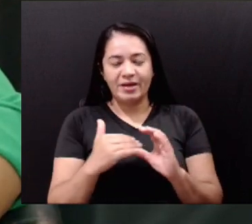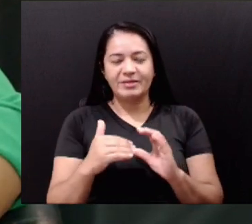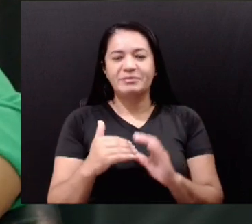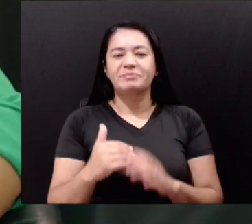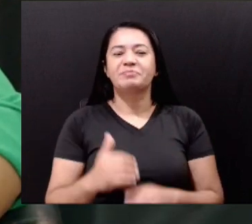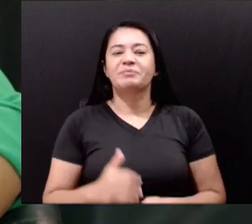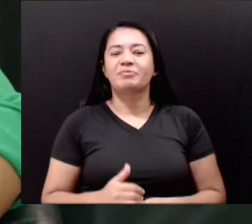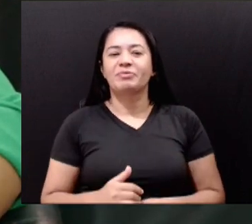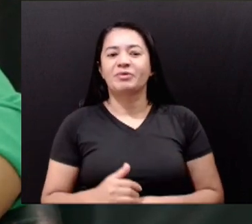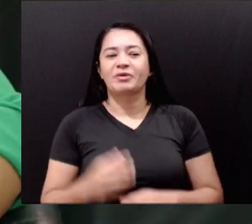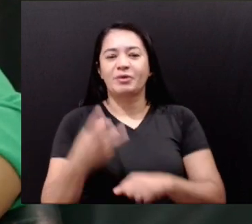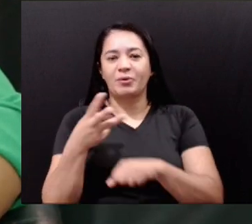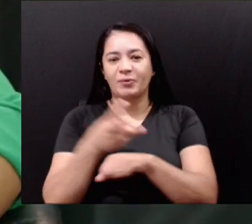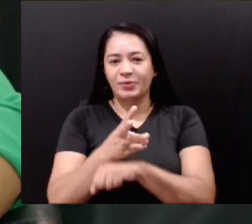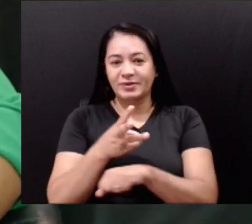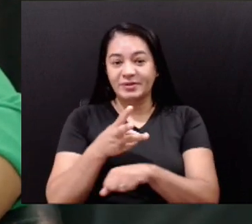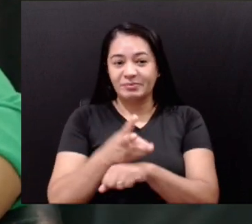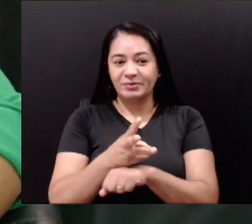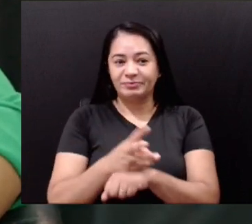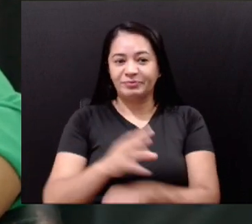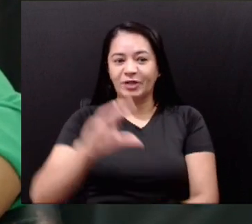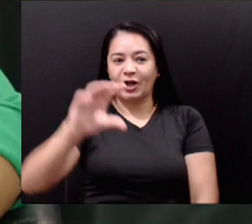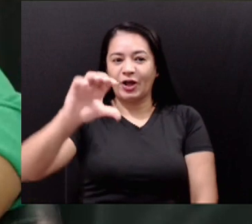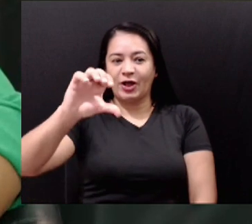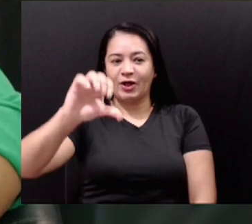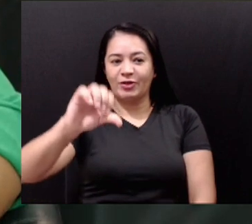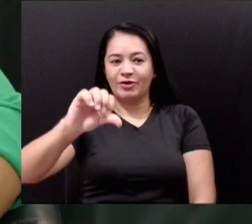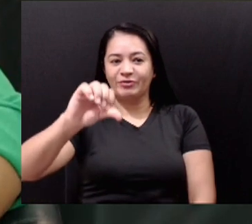nosso WhatsApp que está na sua tela,